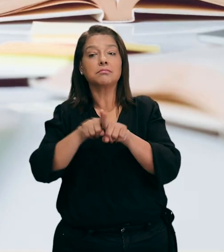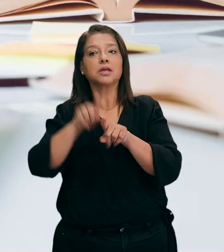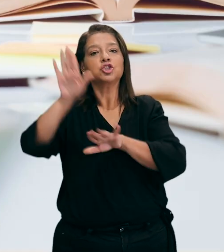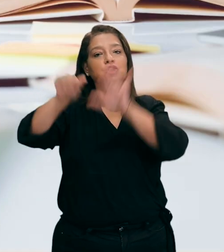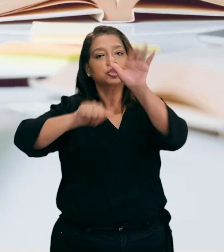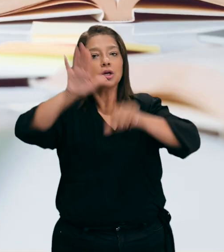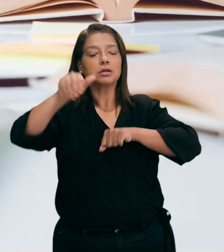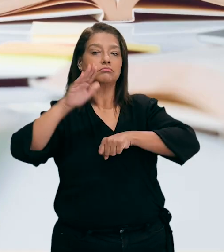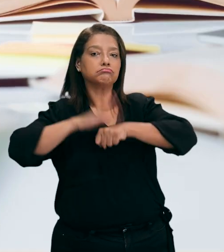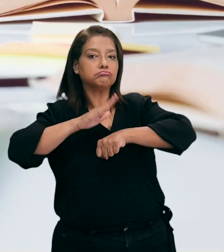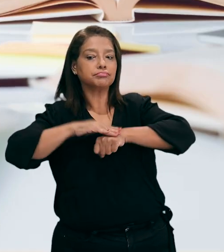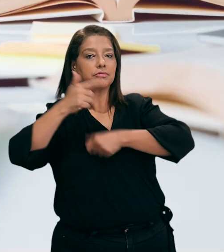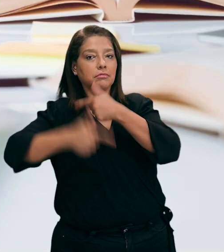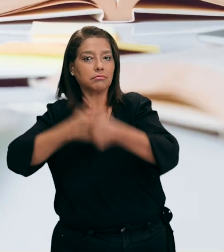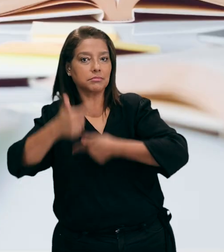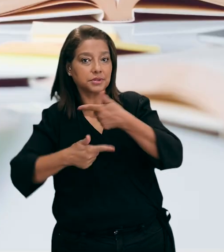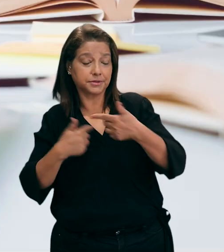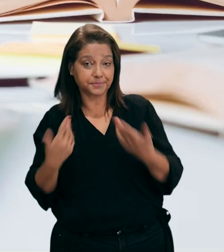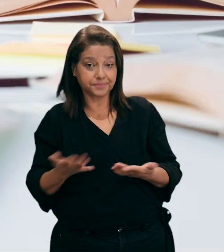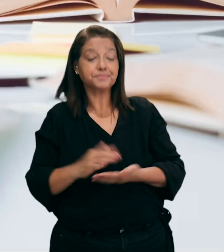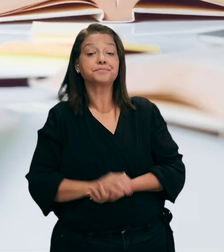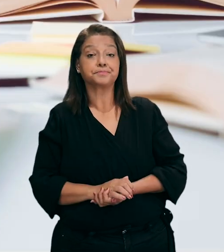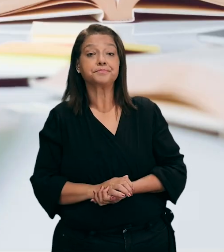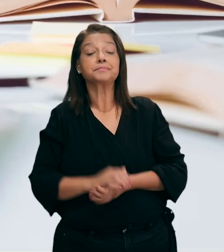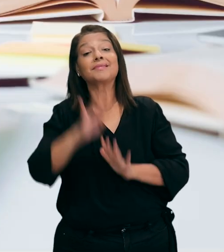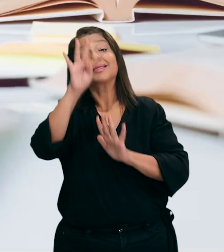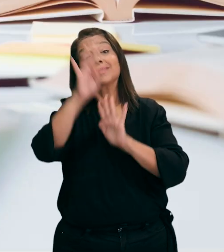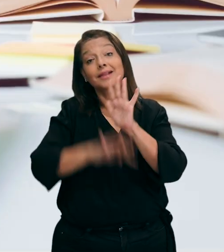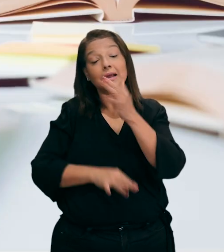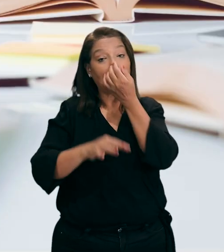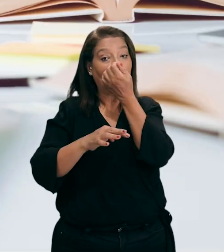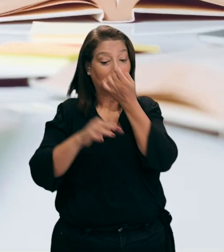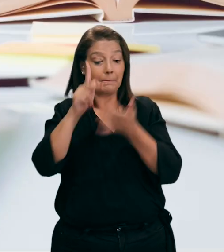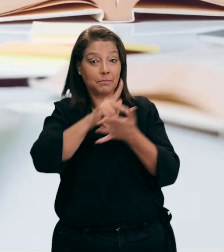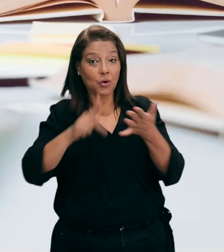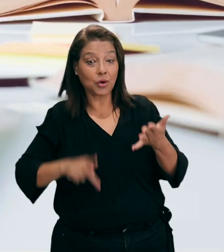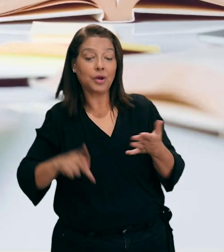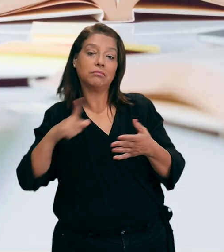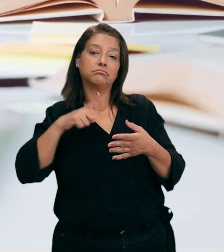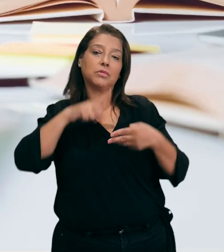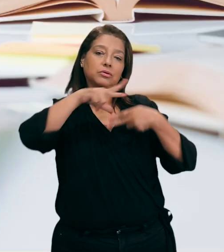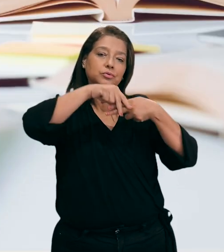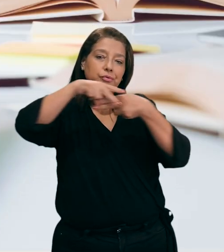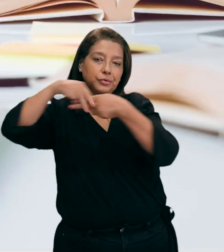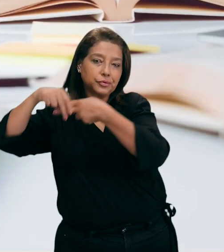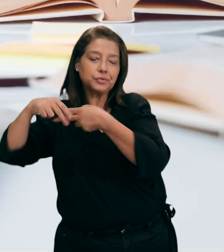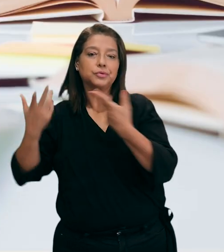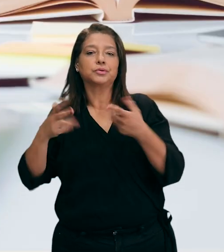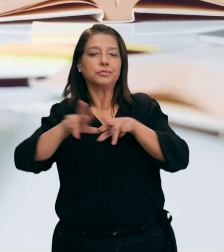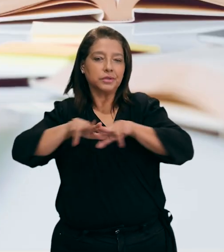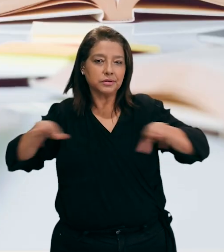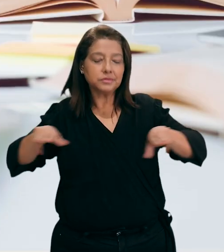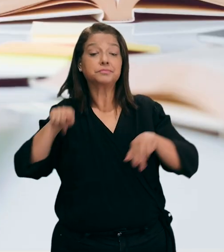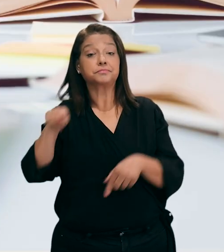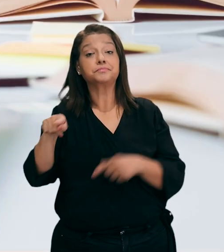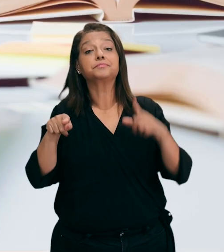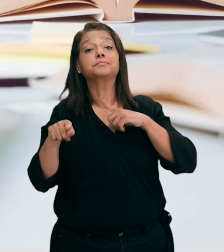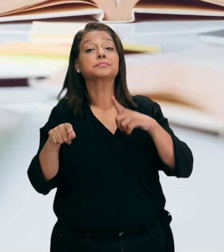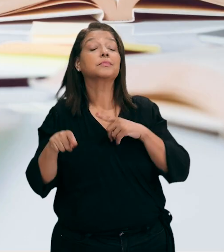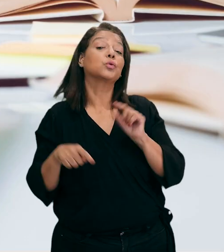ação. E o texto poético, como o cordel e o soneto, por exemplo? Bem,